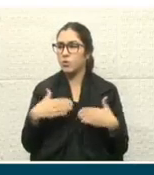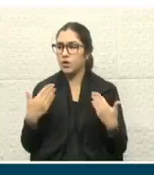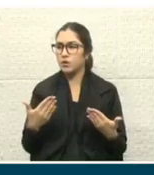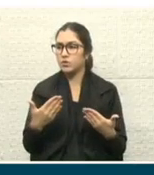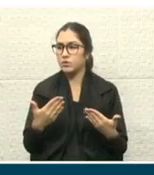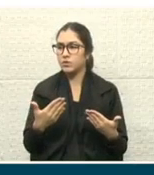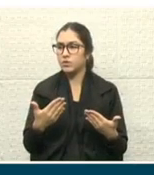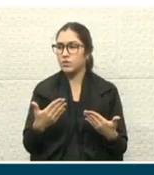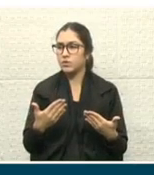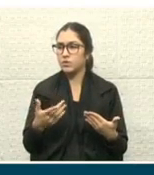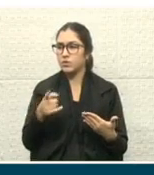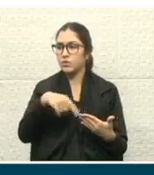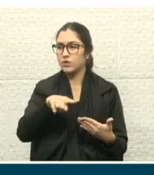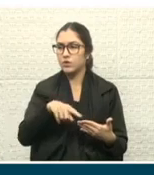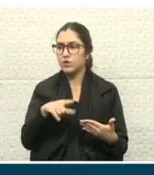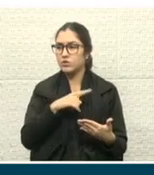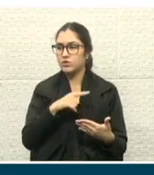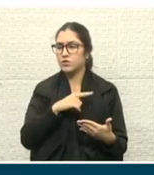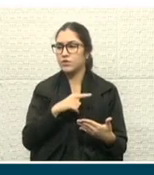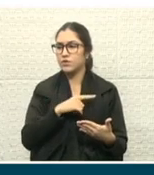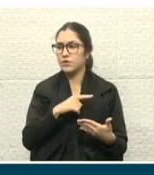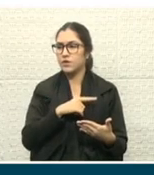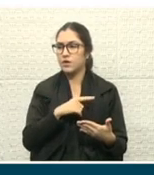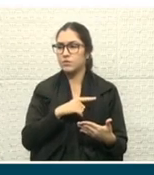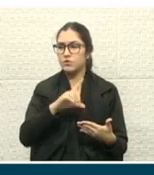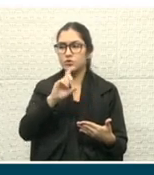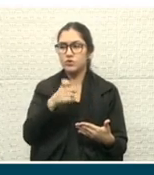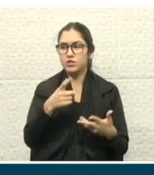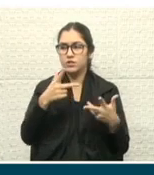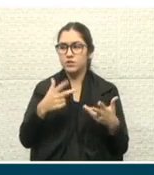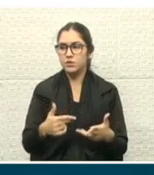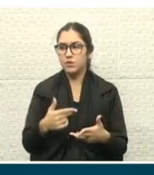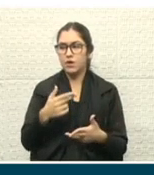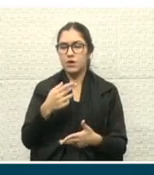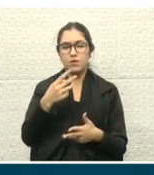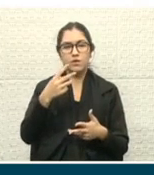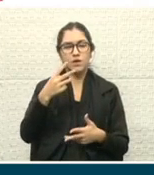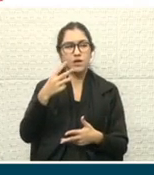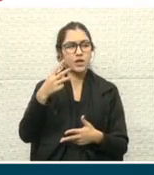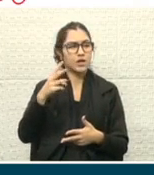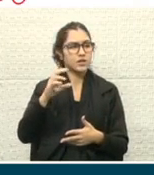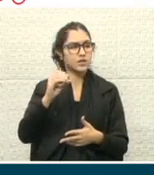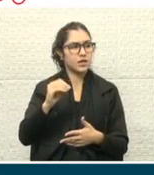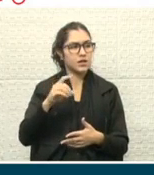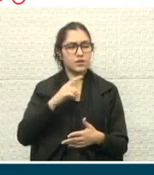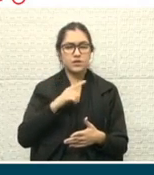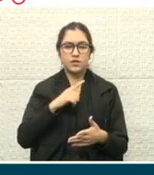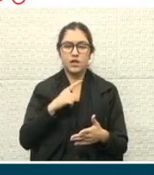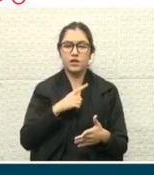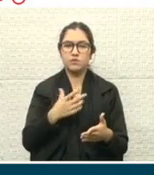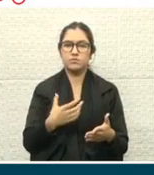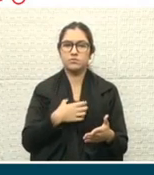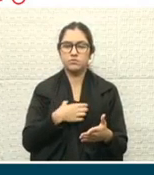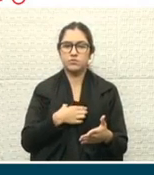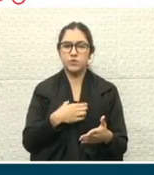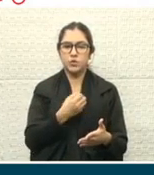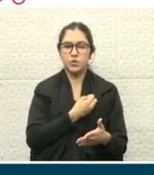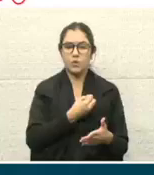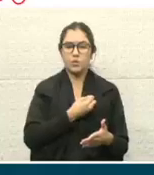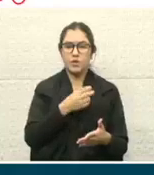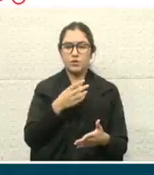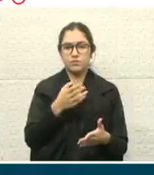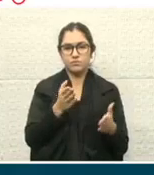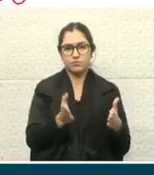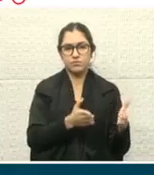Quando nós tivermos x igual a zero, que satisfaz tanto a condição do número